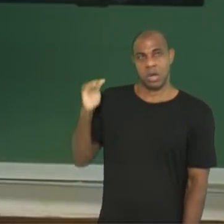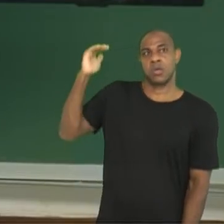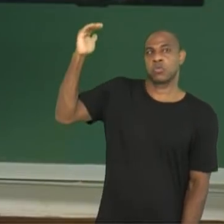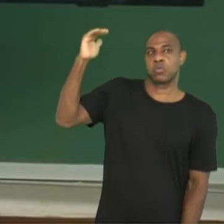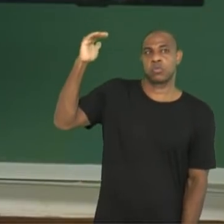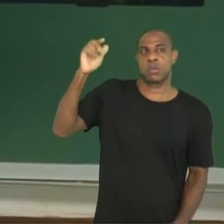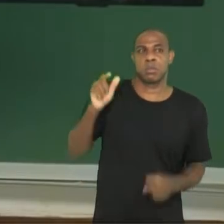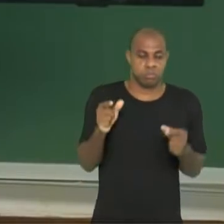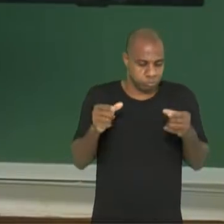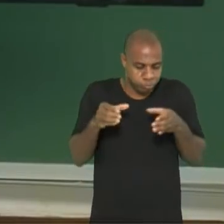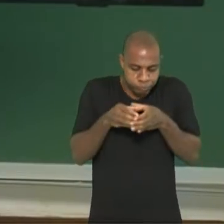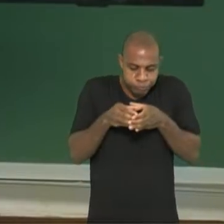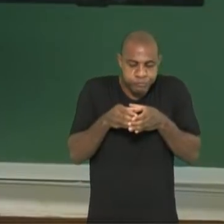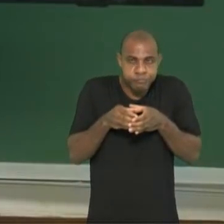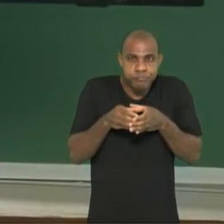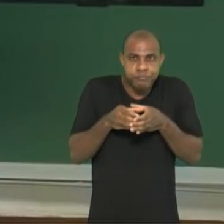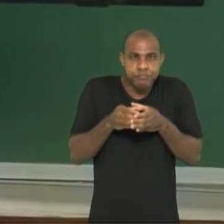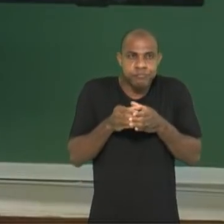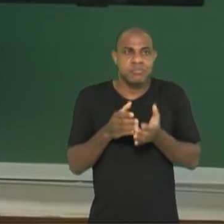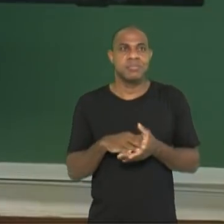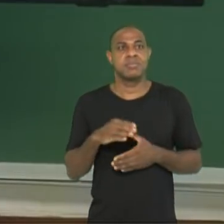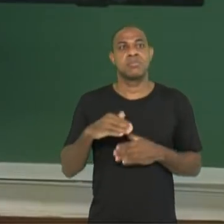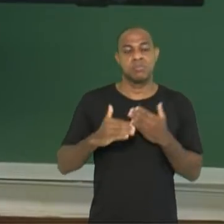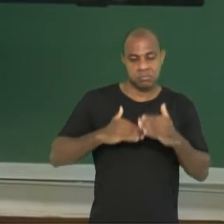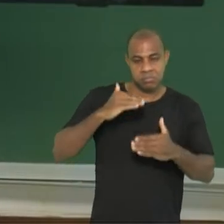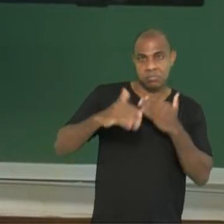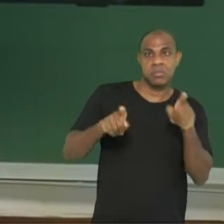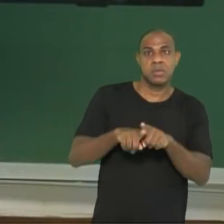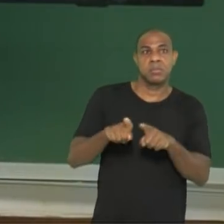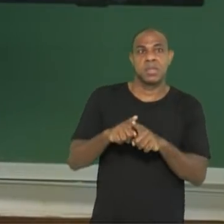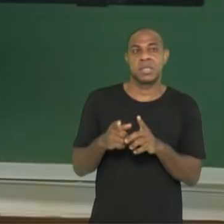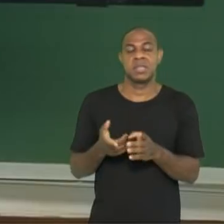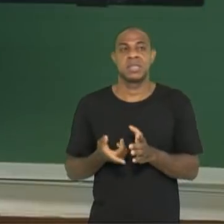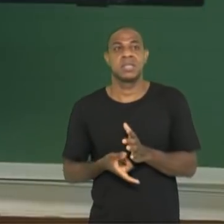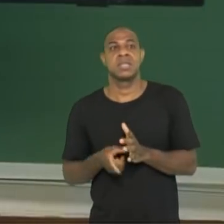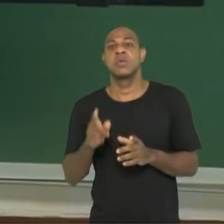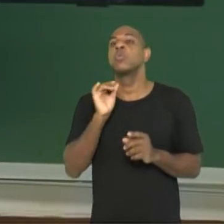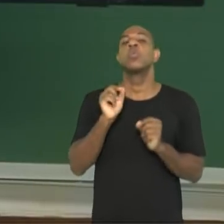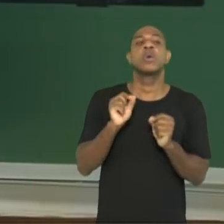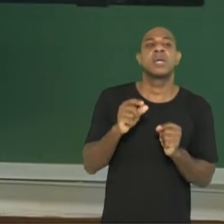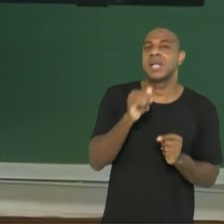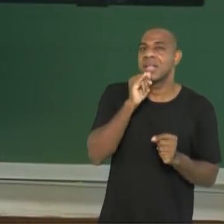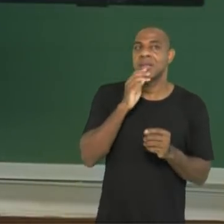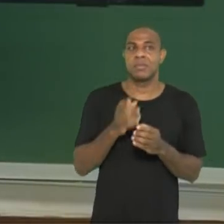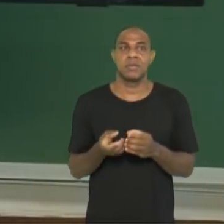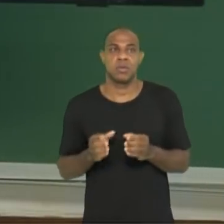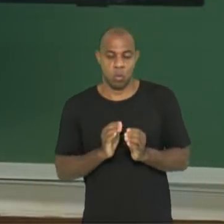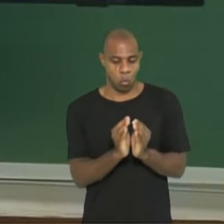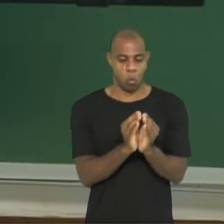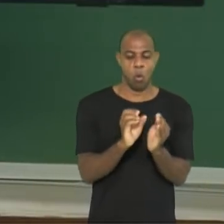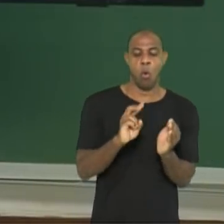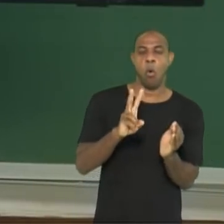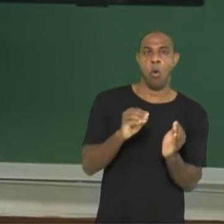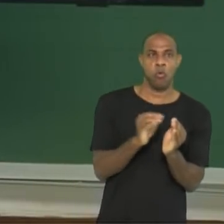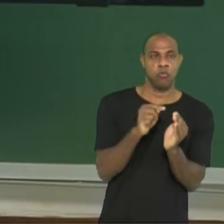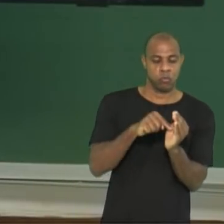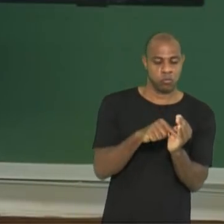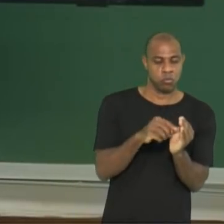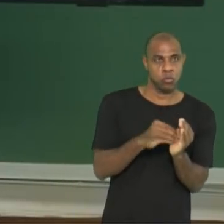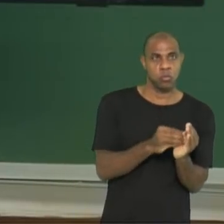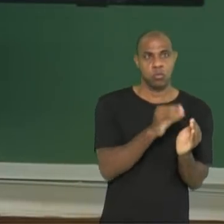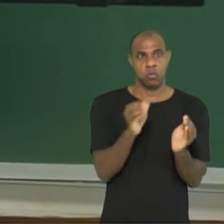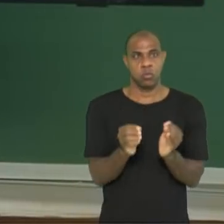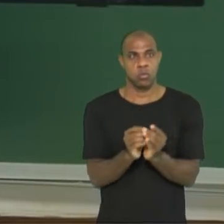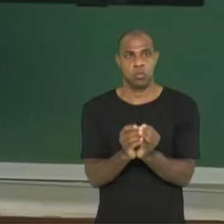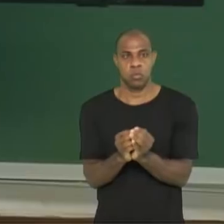pequenininho. Ou pode ser um desenvolvimento indireto, quando o animal coloca seus ovos, desses ovos nasce